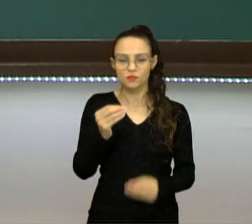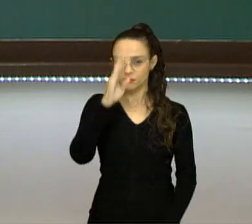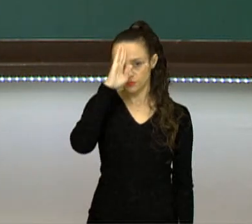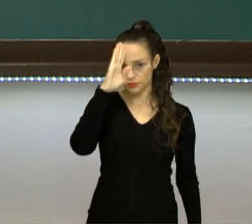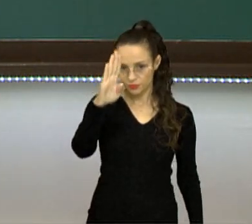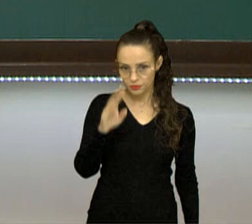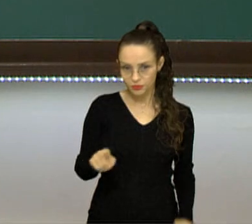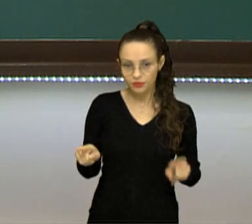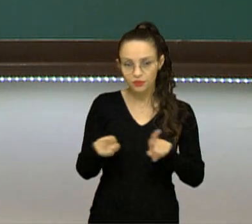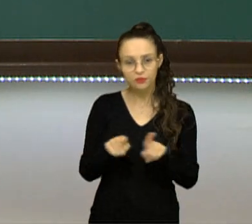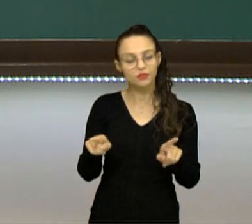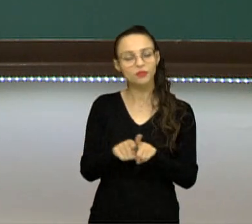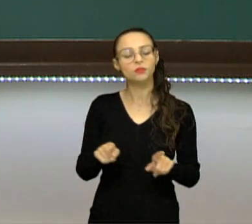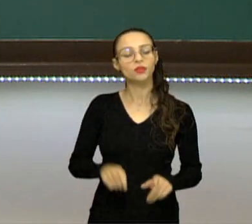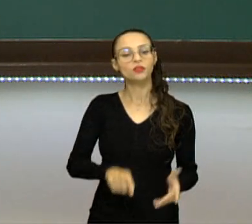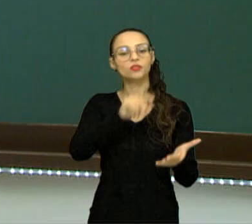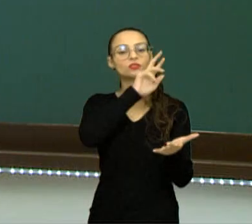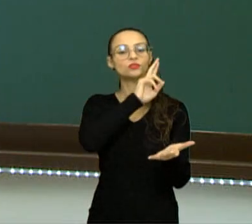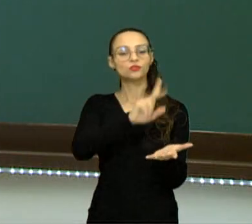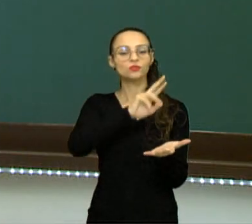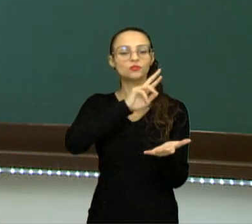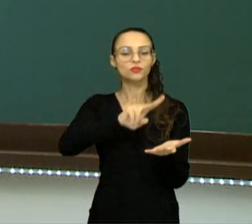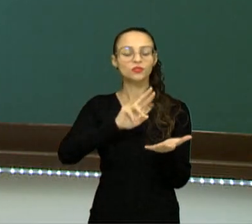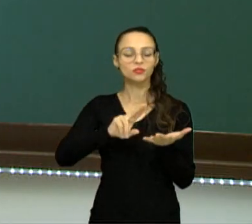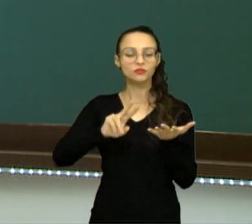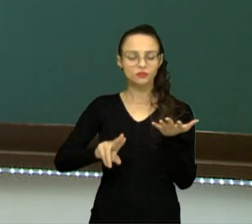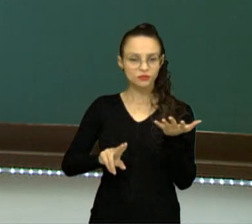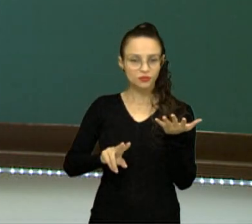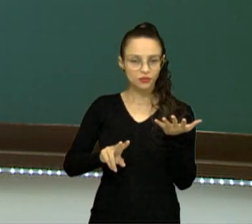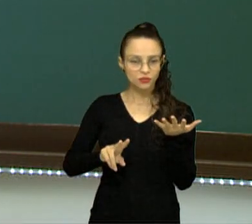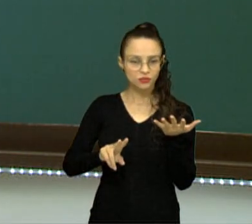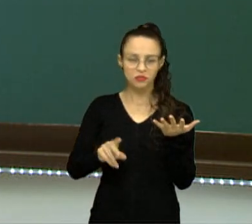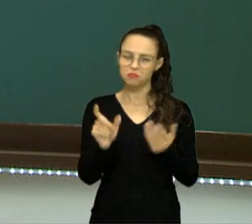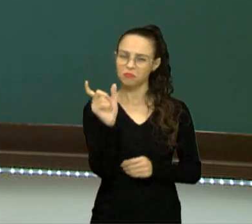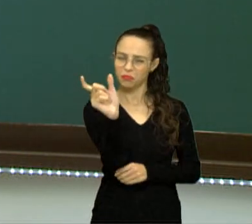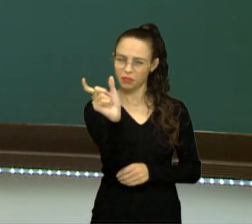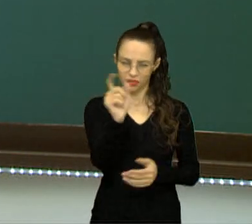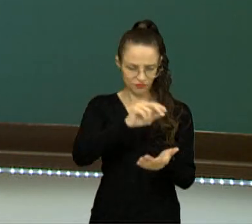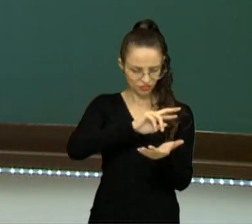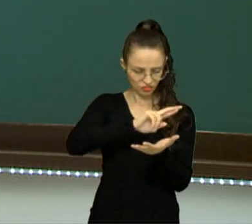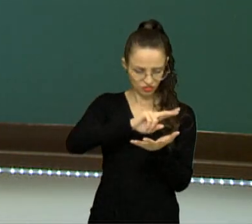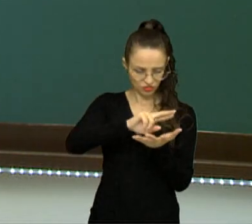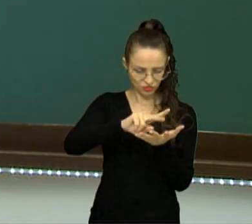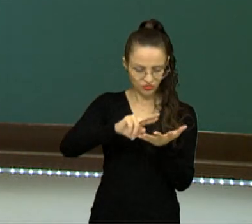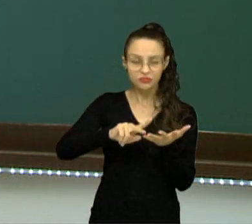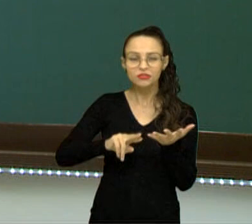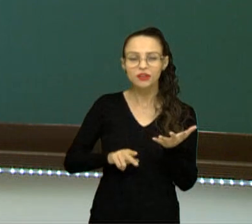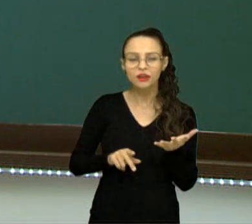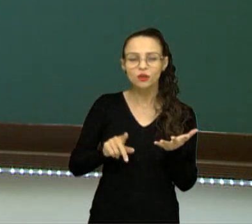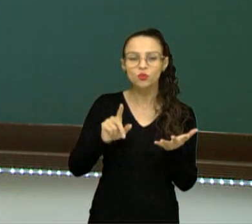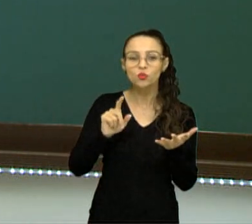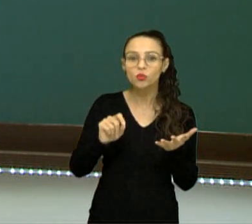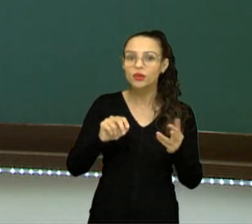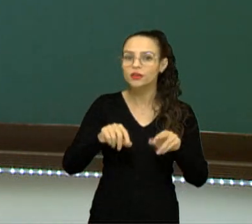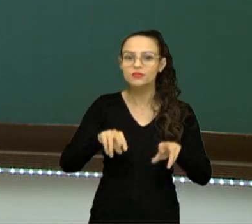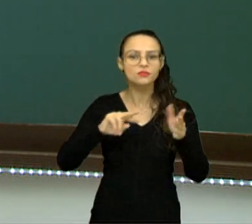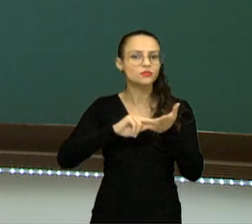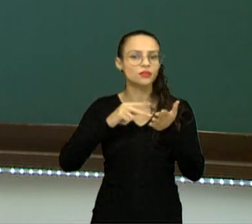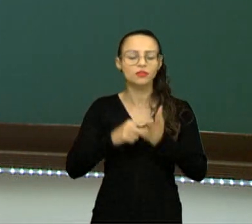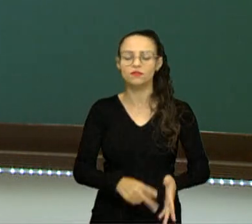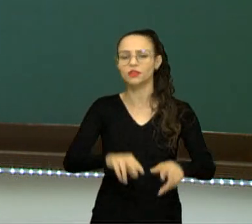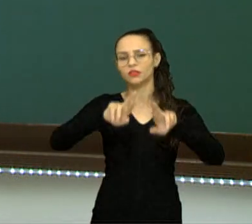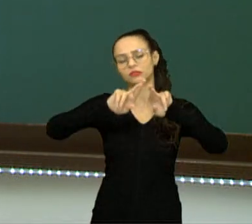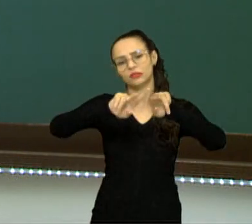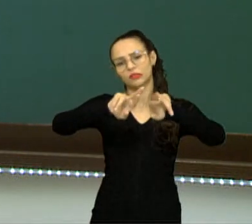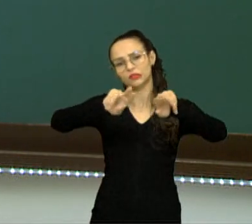principalmente, a diversidade. O que é essa palavra, professor Roberto? Poxa, uma pluralidade